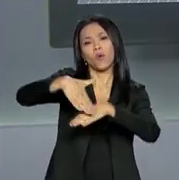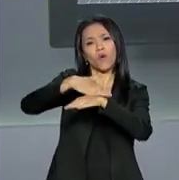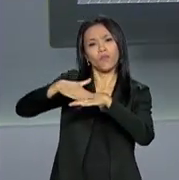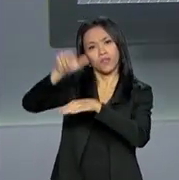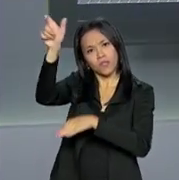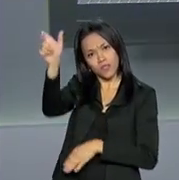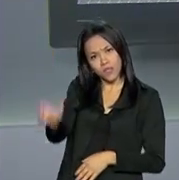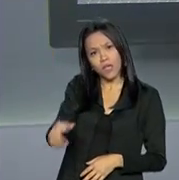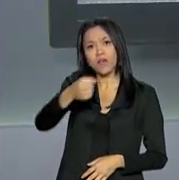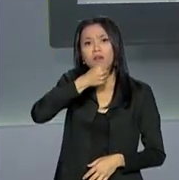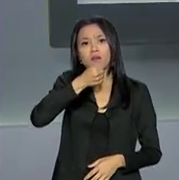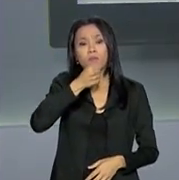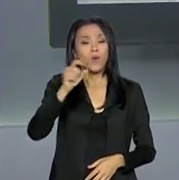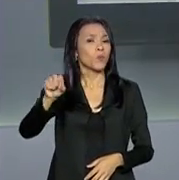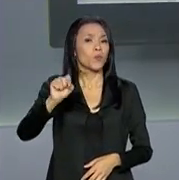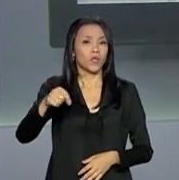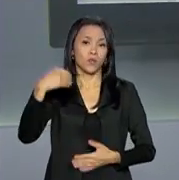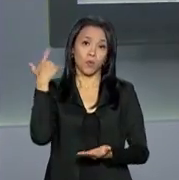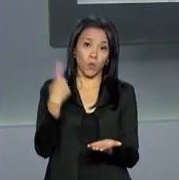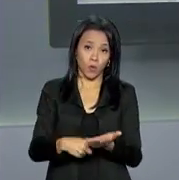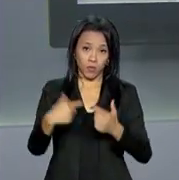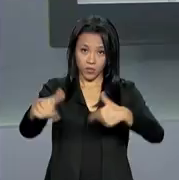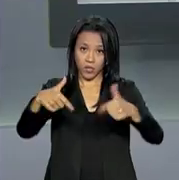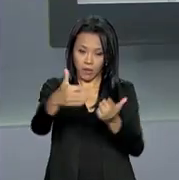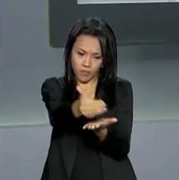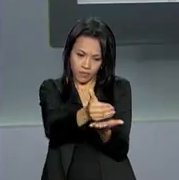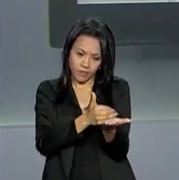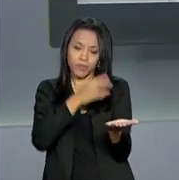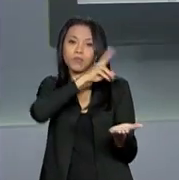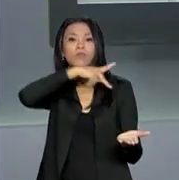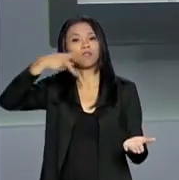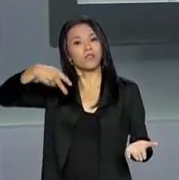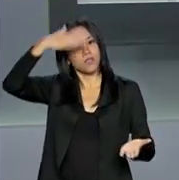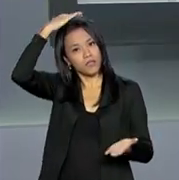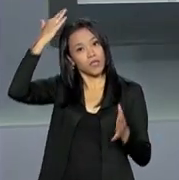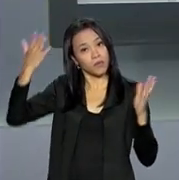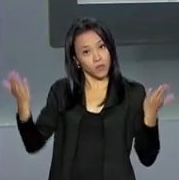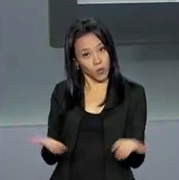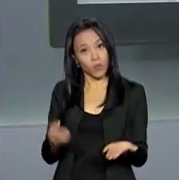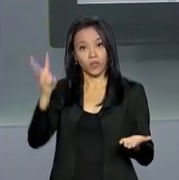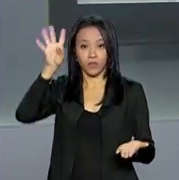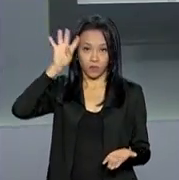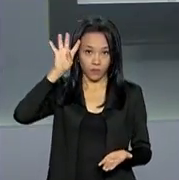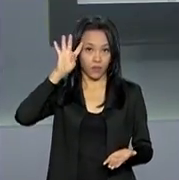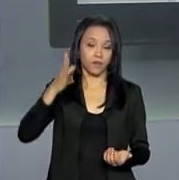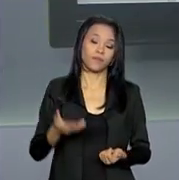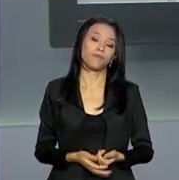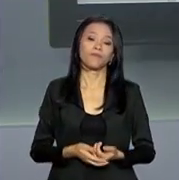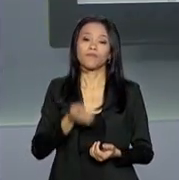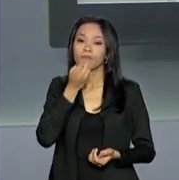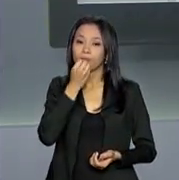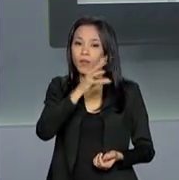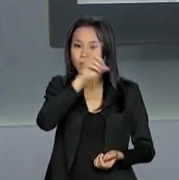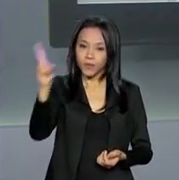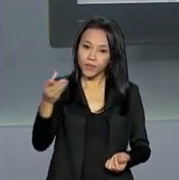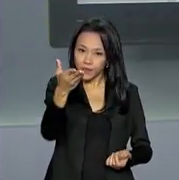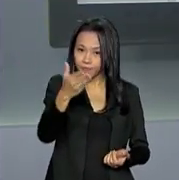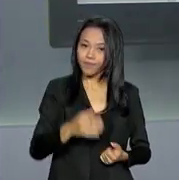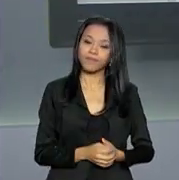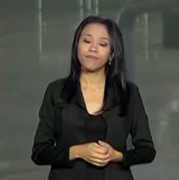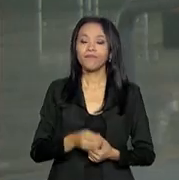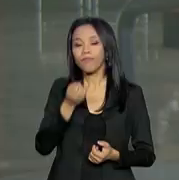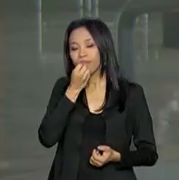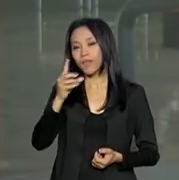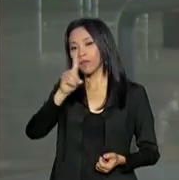repórter nem pereira sobre a agenda do presidente michel temer desta quarta feira o lanús bom dia pra você bom dia pra